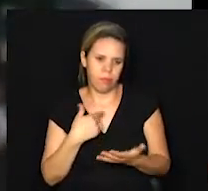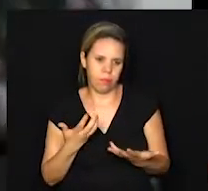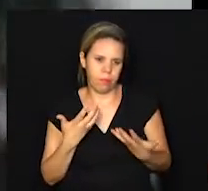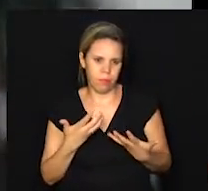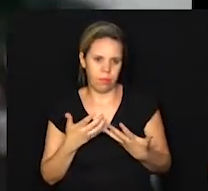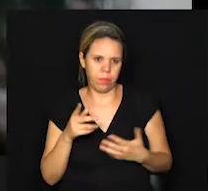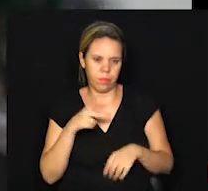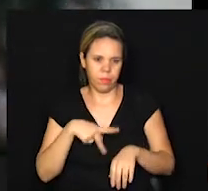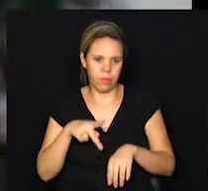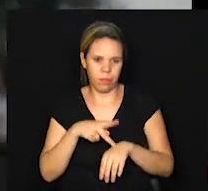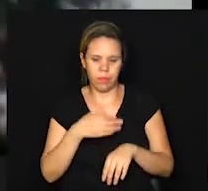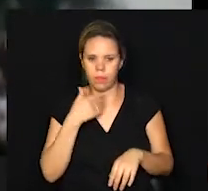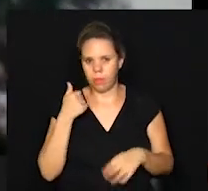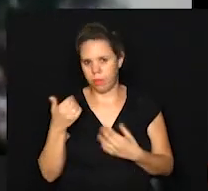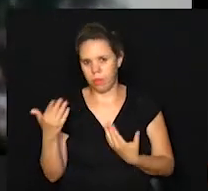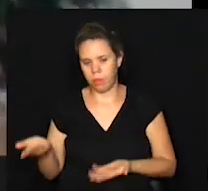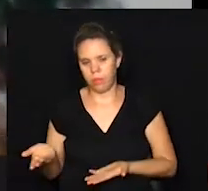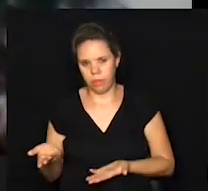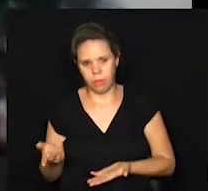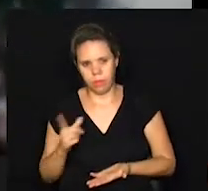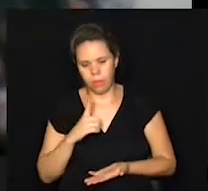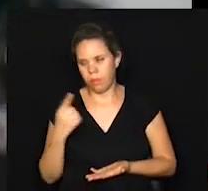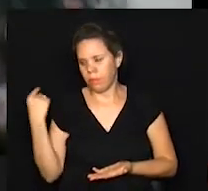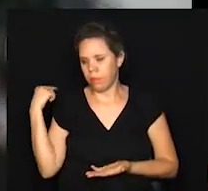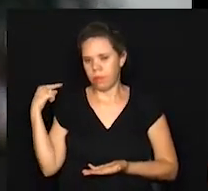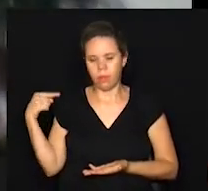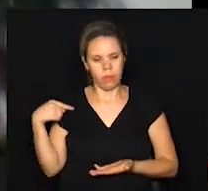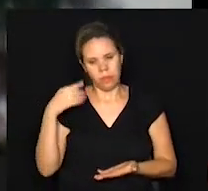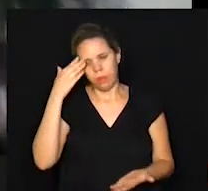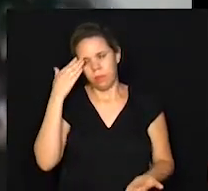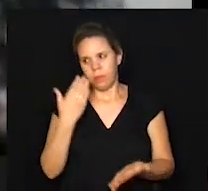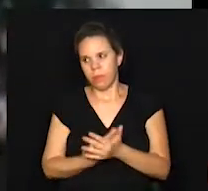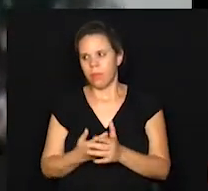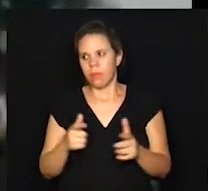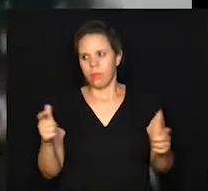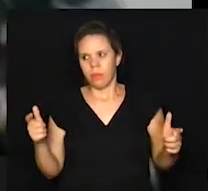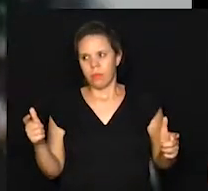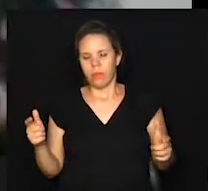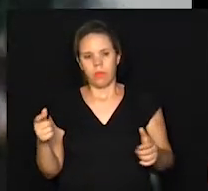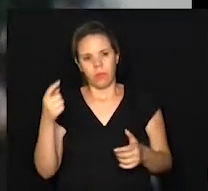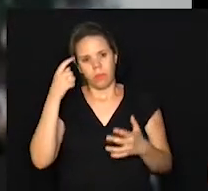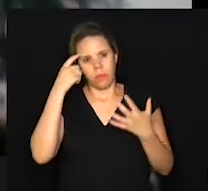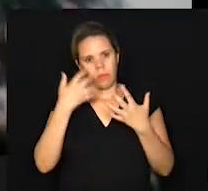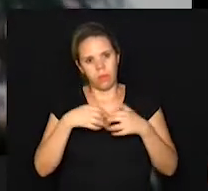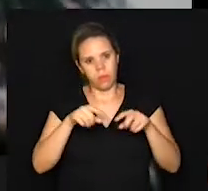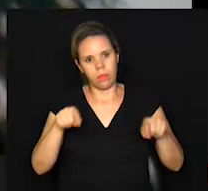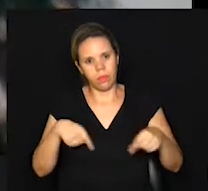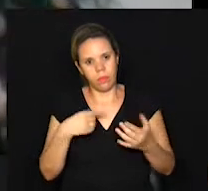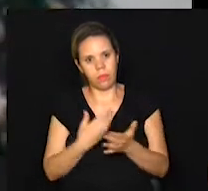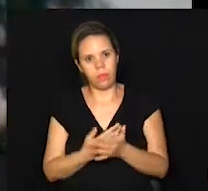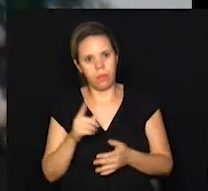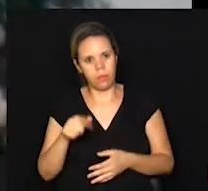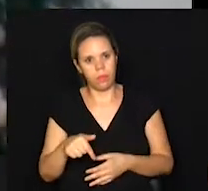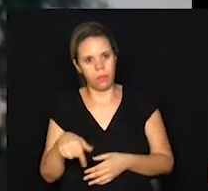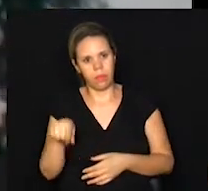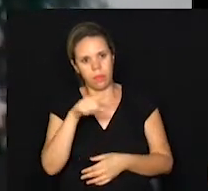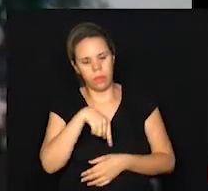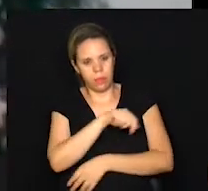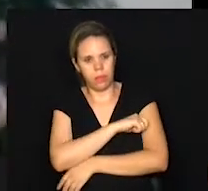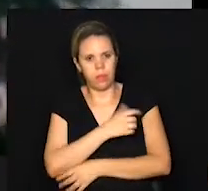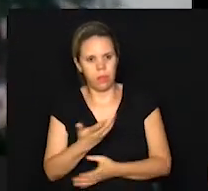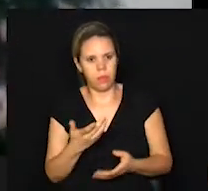desse país um país melhor. E eu tinha essa crença muito grande quando entrei em sala de aula, de que era isso que eles queriam